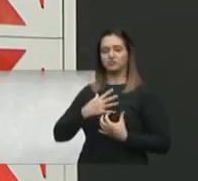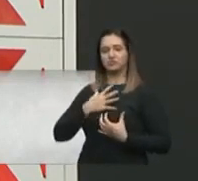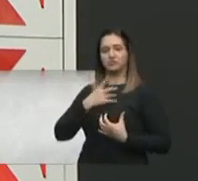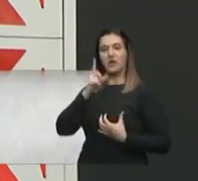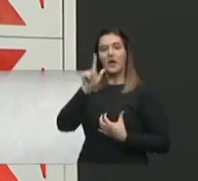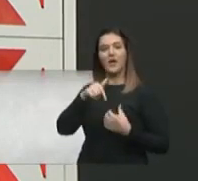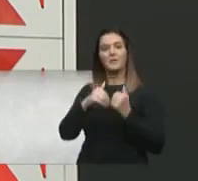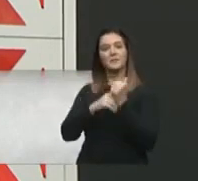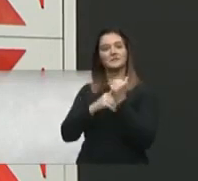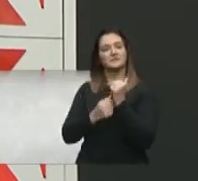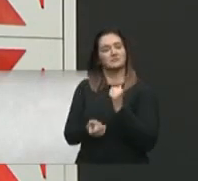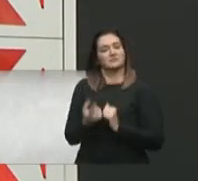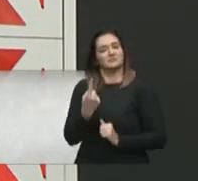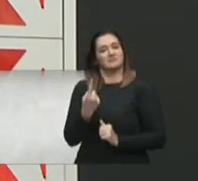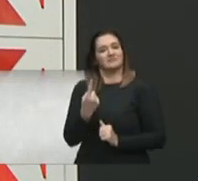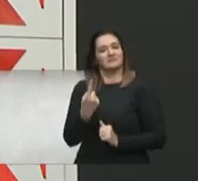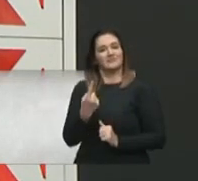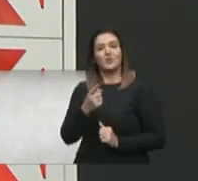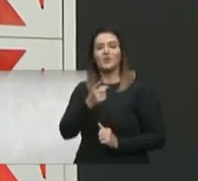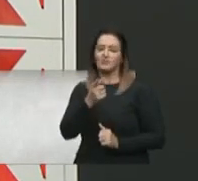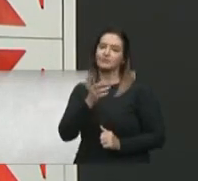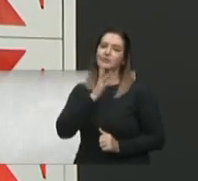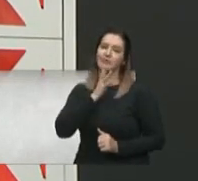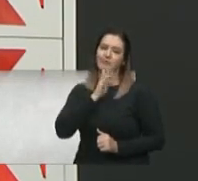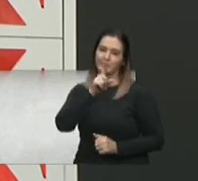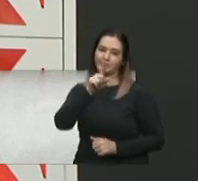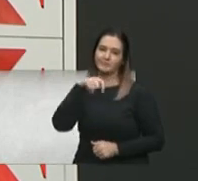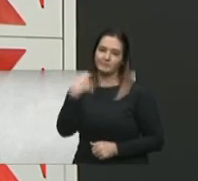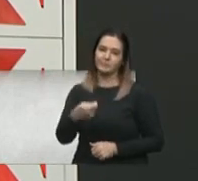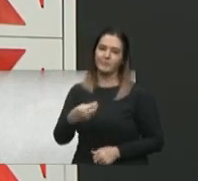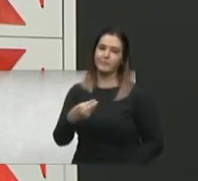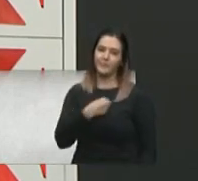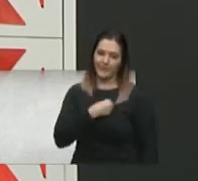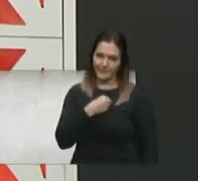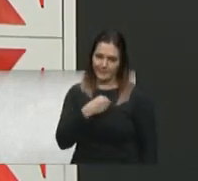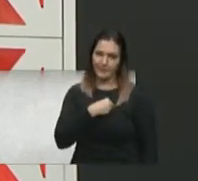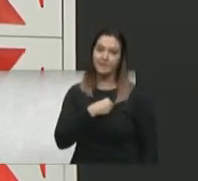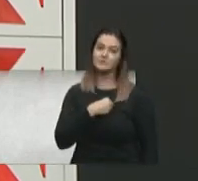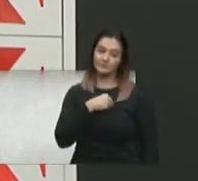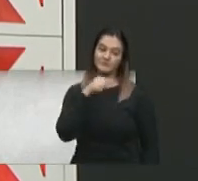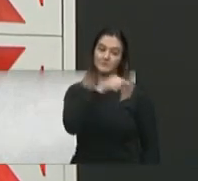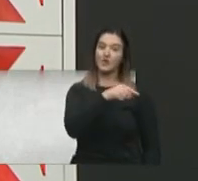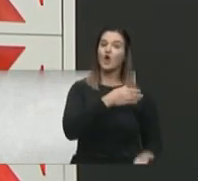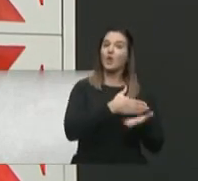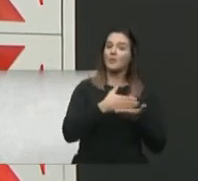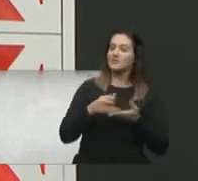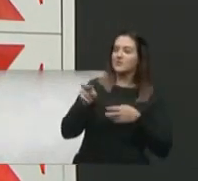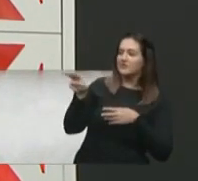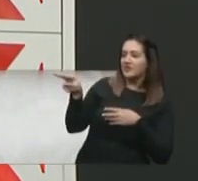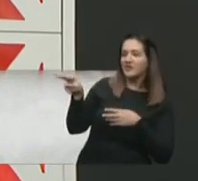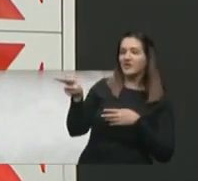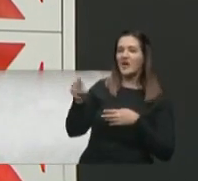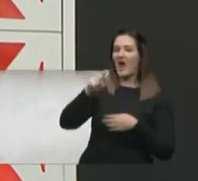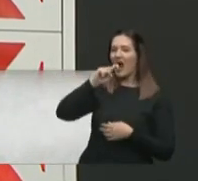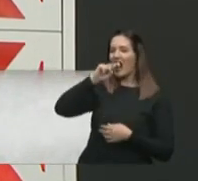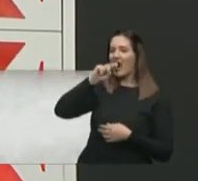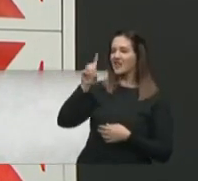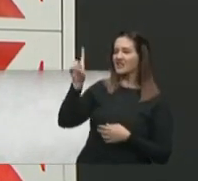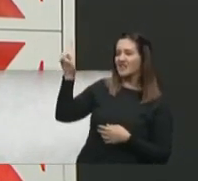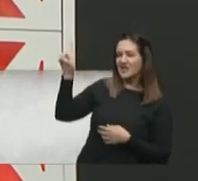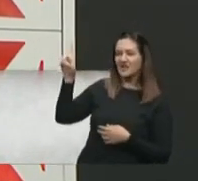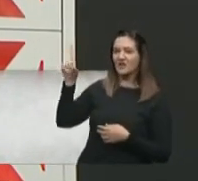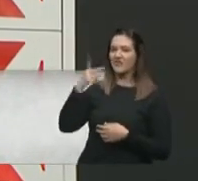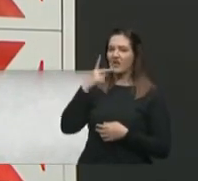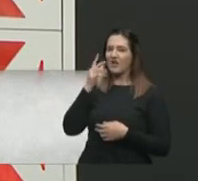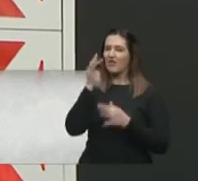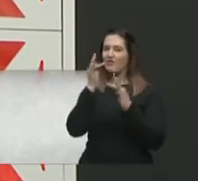de mistério, e hoje conhecemos como pecado. Lúcifer simplesmente começou a falar mal de Deus, criticar a Deus